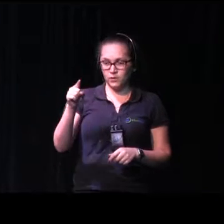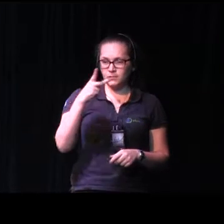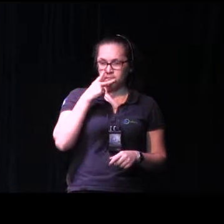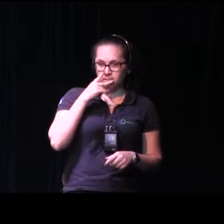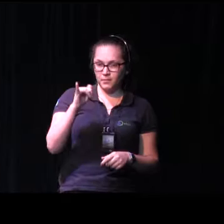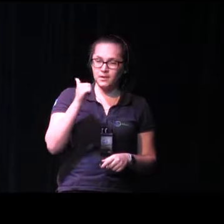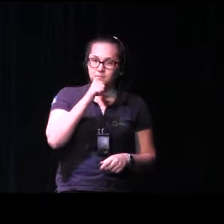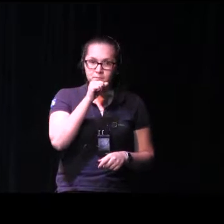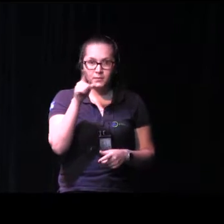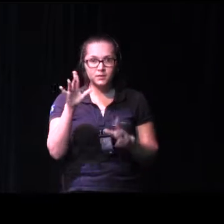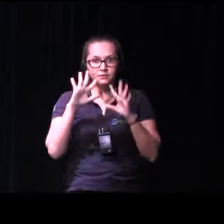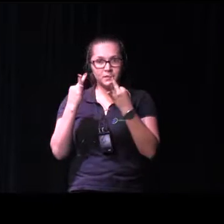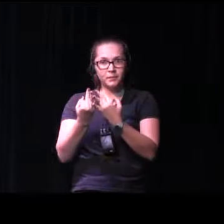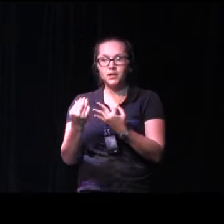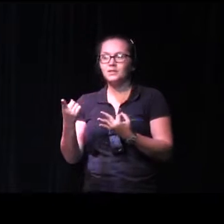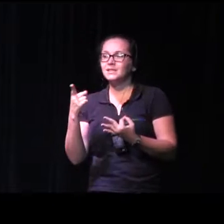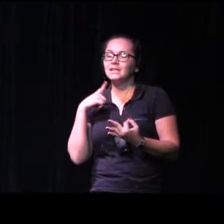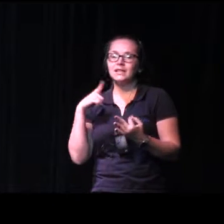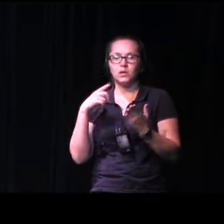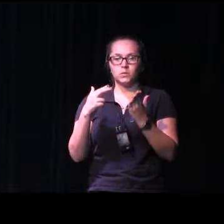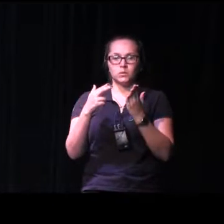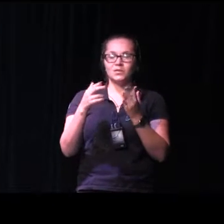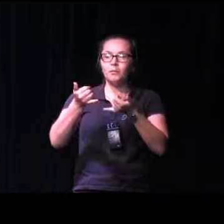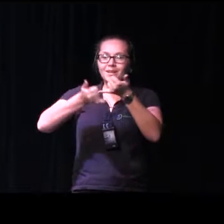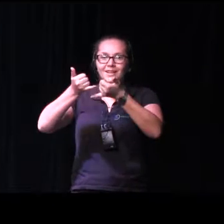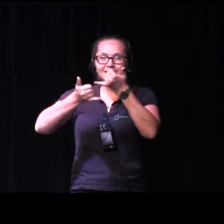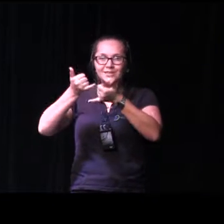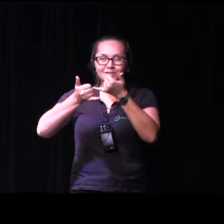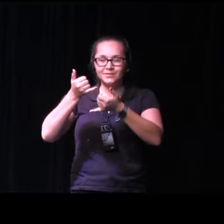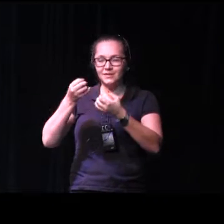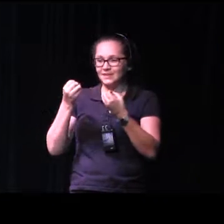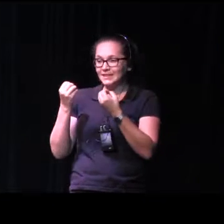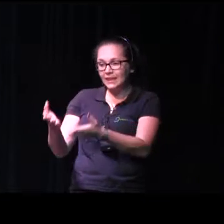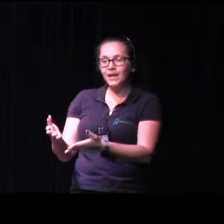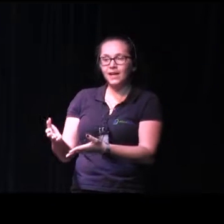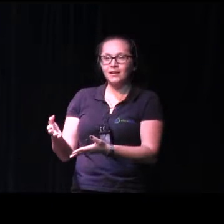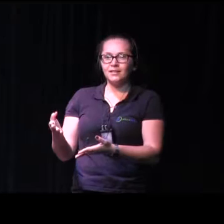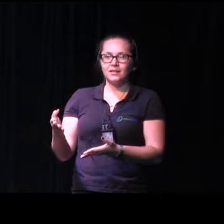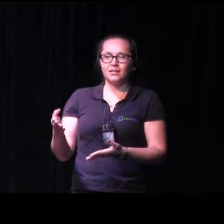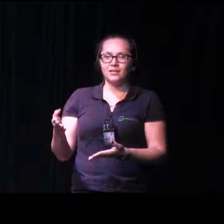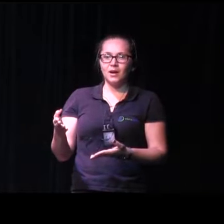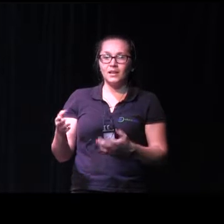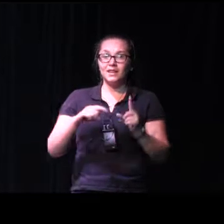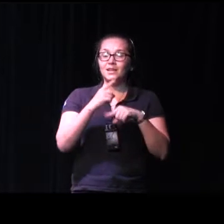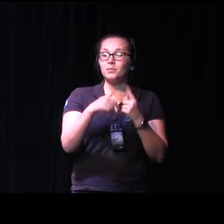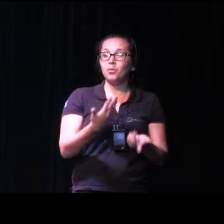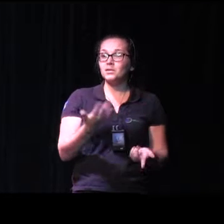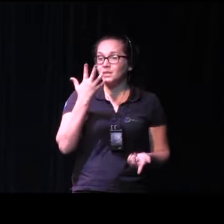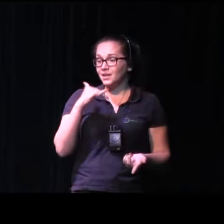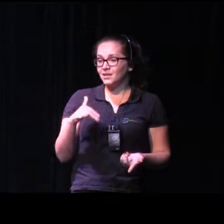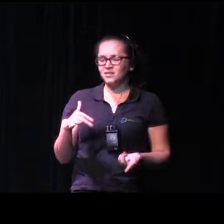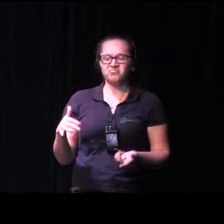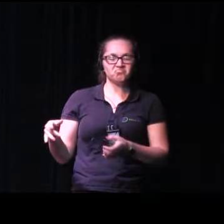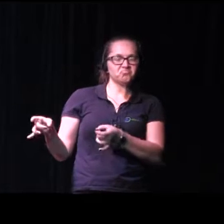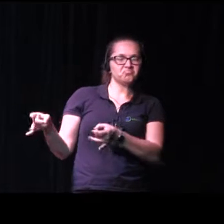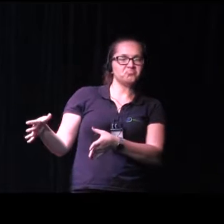inteligentes. Você, como pai de família, se você der um desenho, um brinquedo muito cheio de